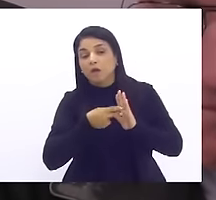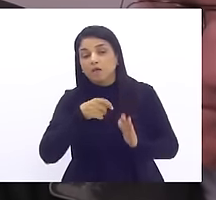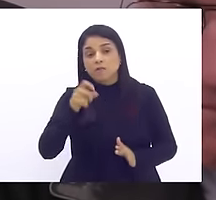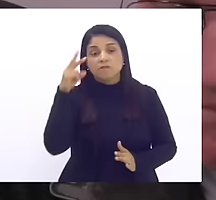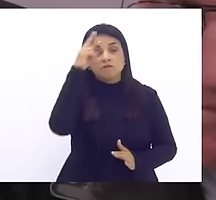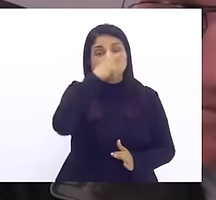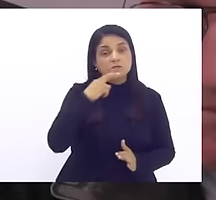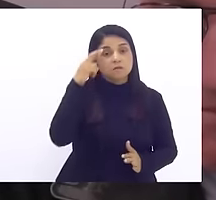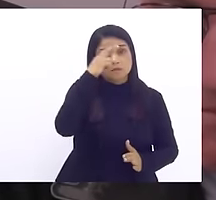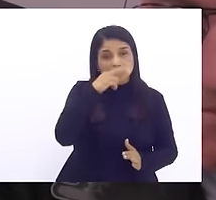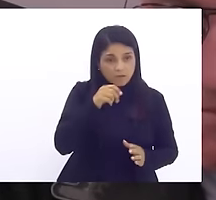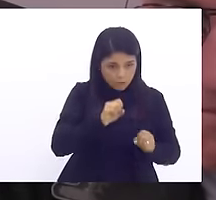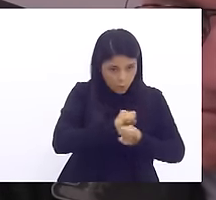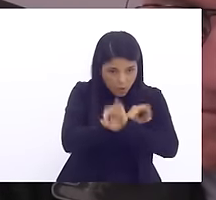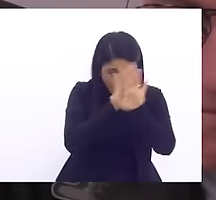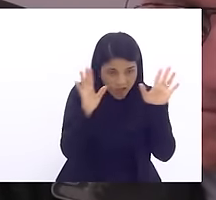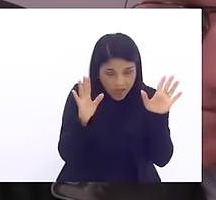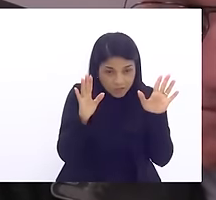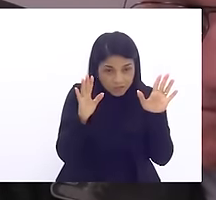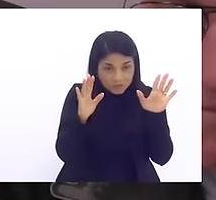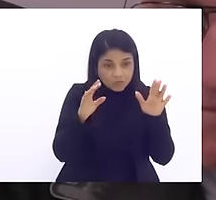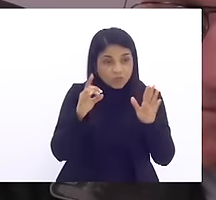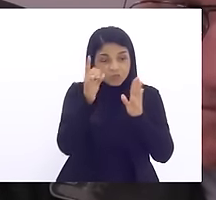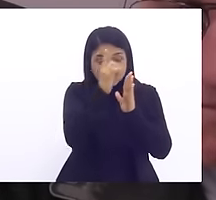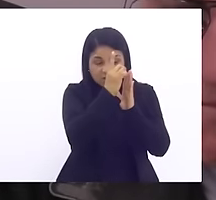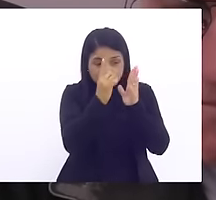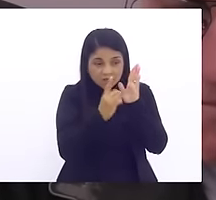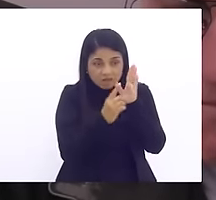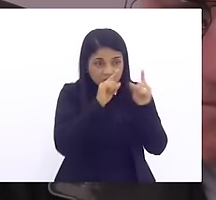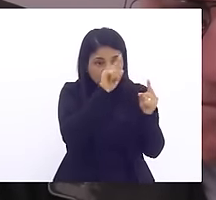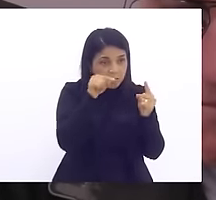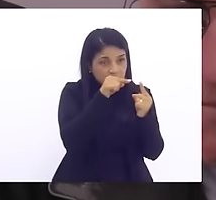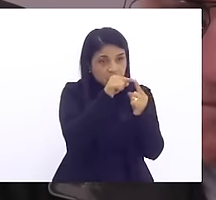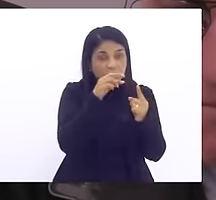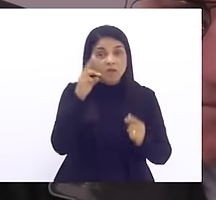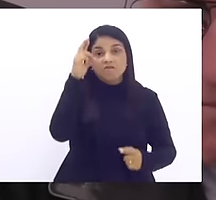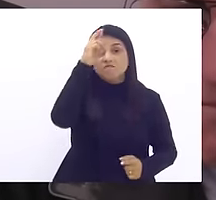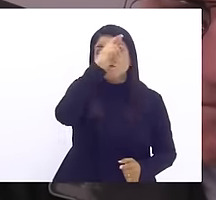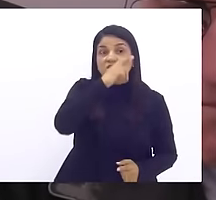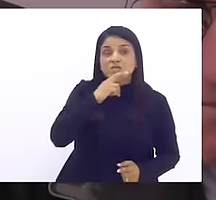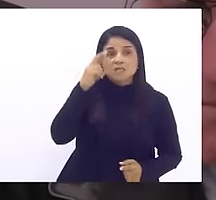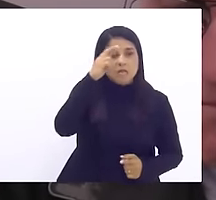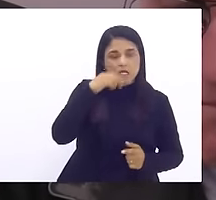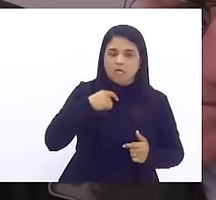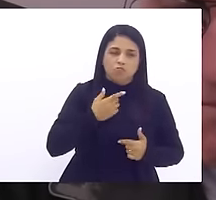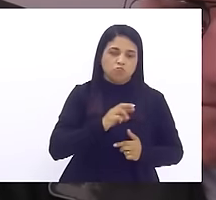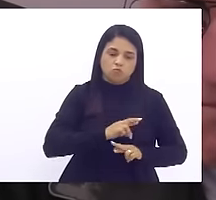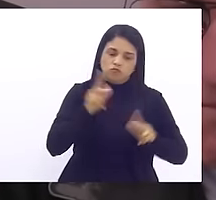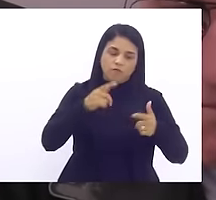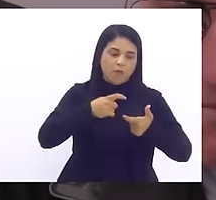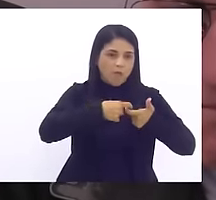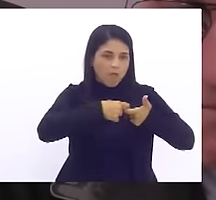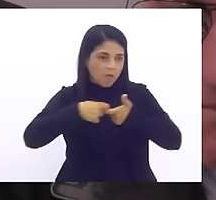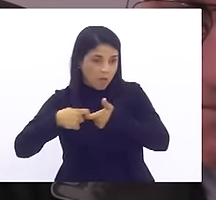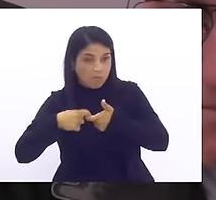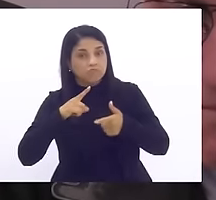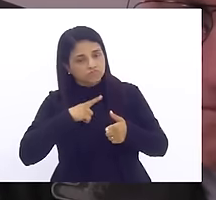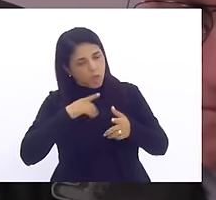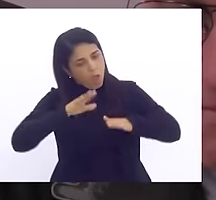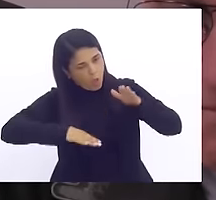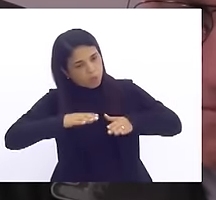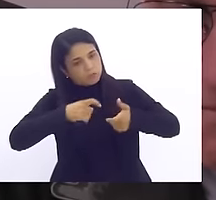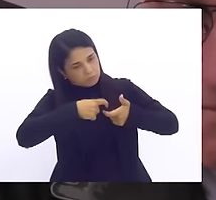tipo ficou Claro a todos aqui missão Detran fiscalizar não é rebocar né remover só tem as previsões legais que causam remoção tem